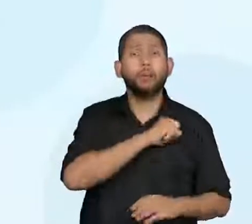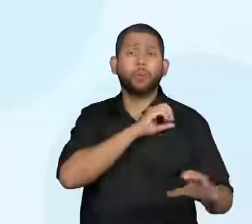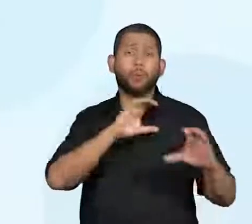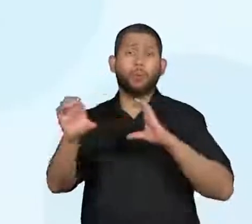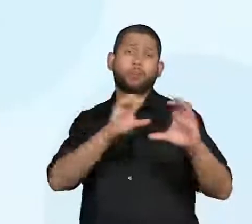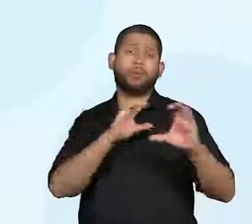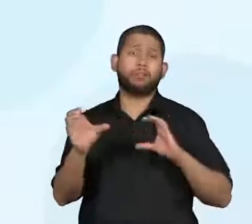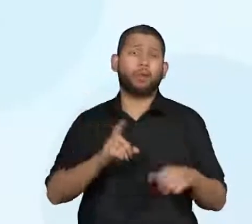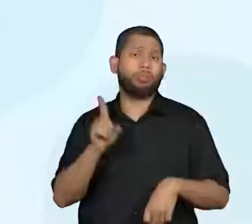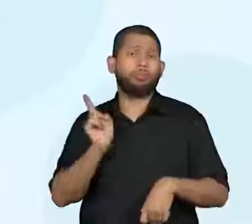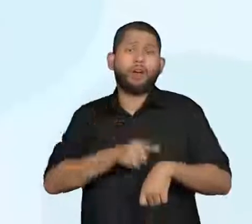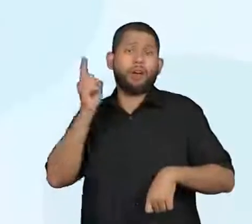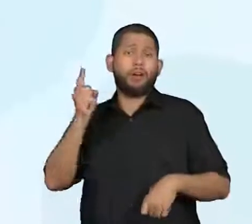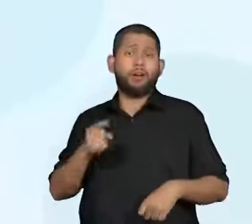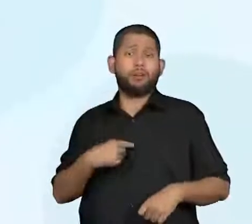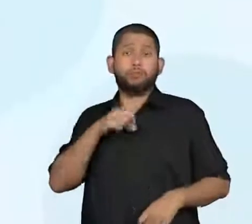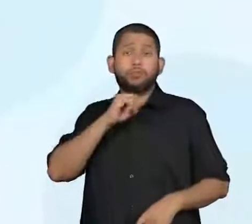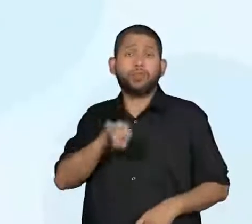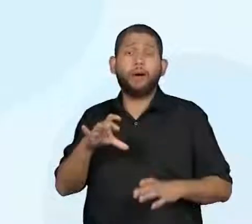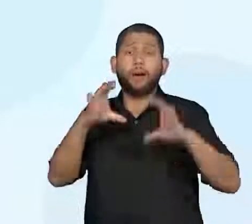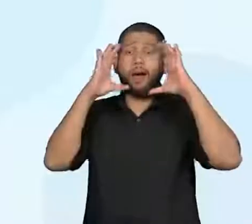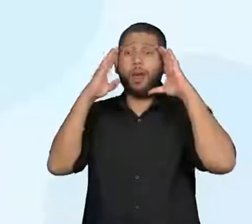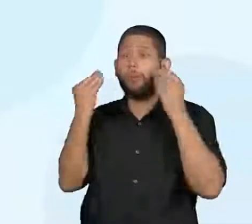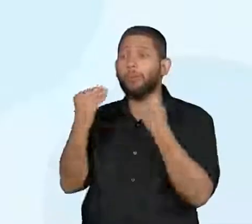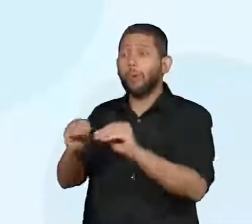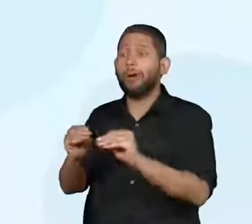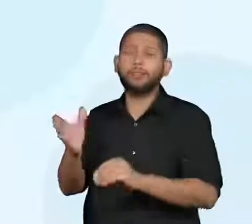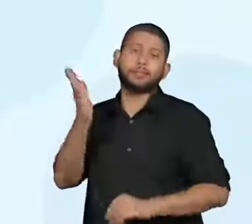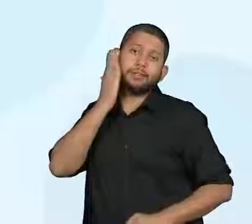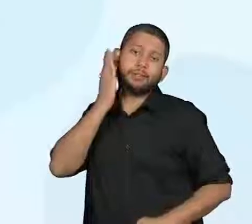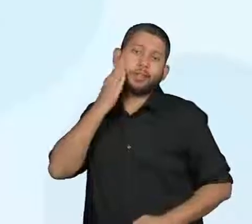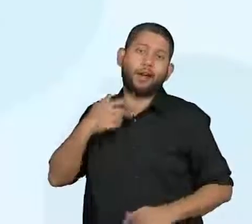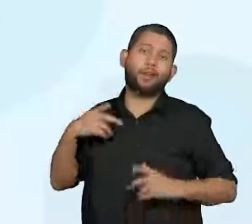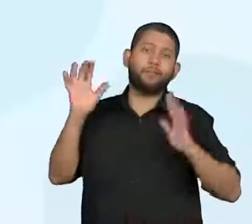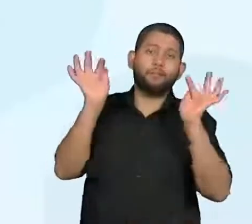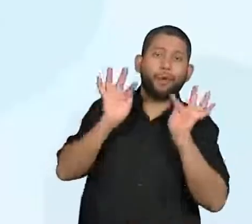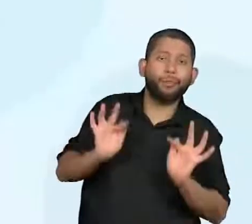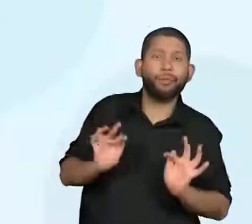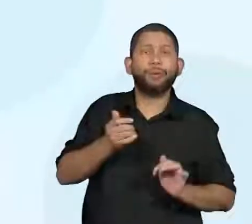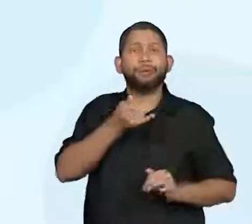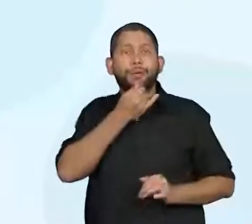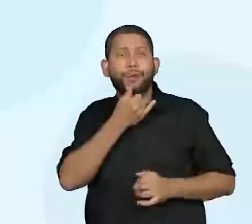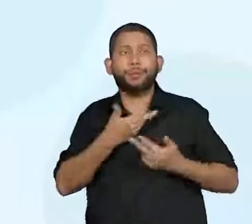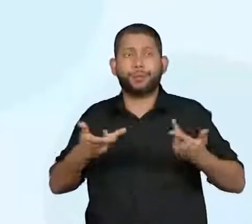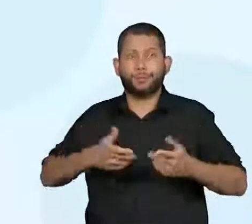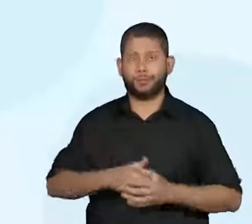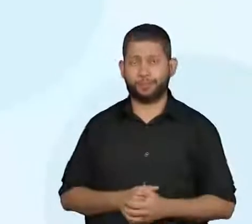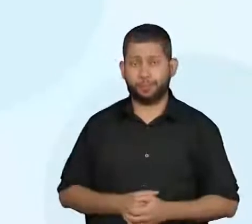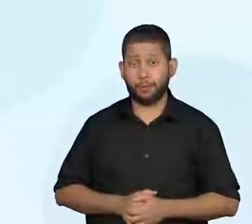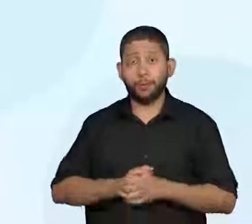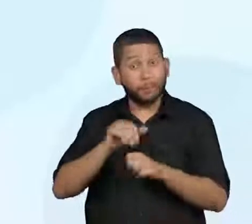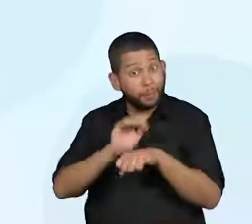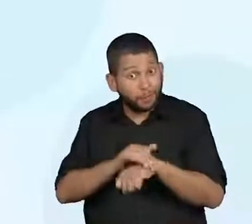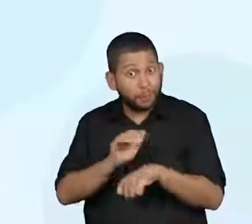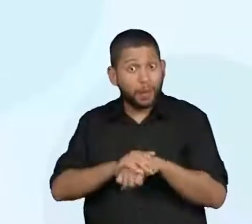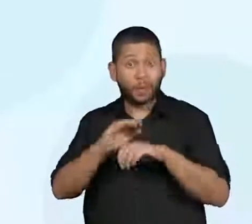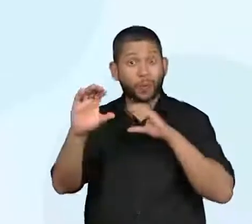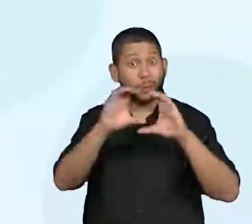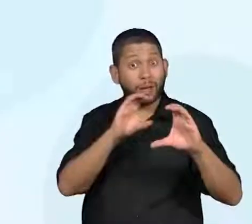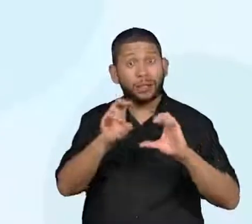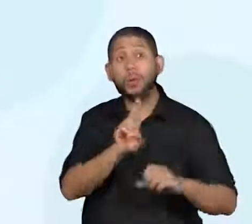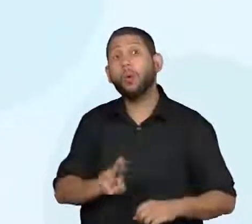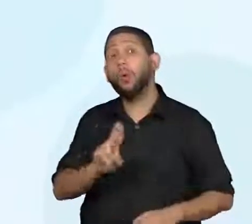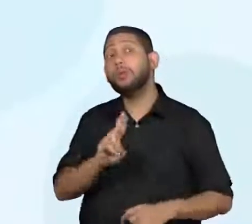forma de comunicação rápida e de fácil entendimento. A utilização desse tipo de